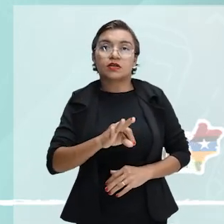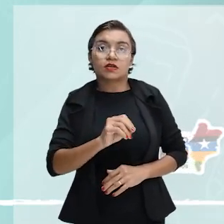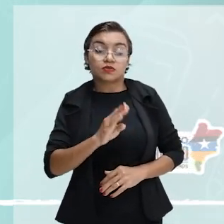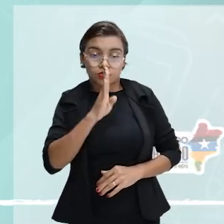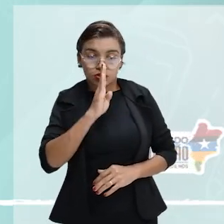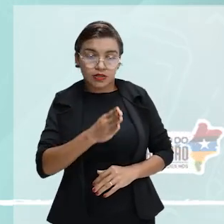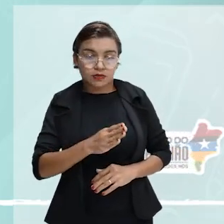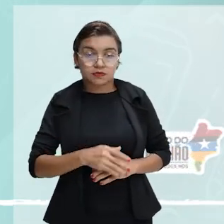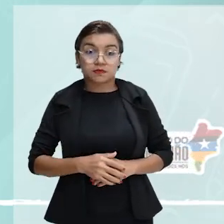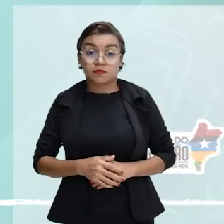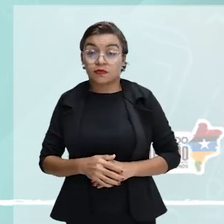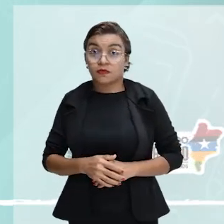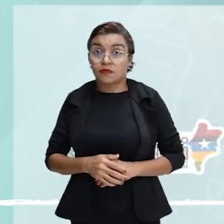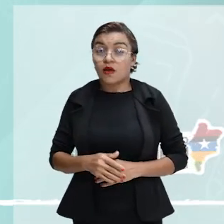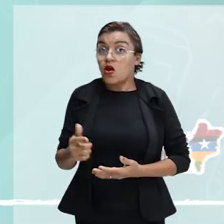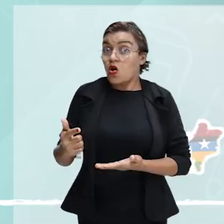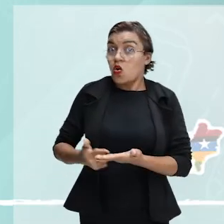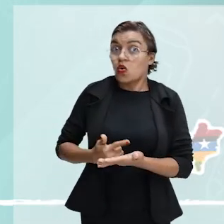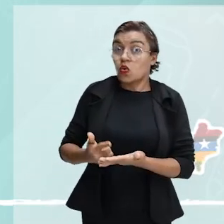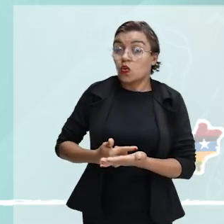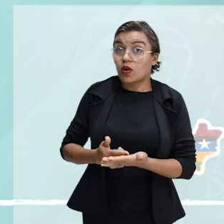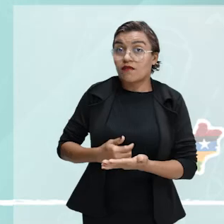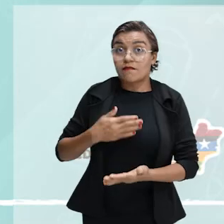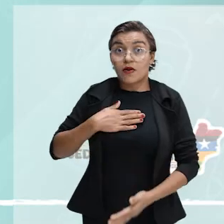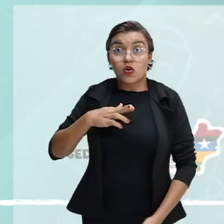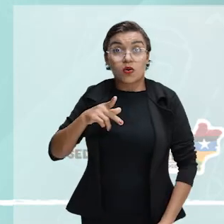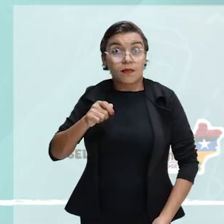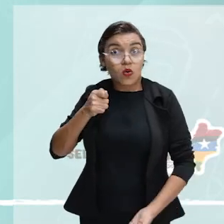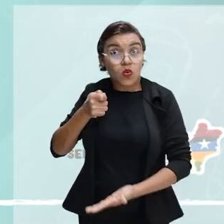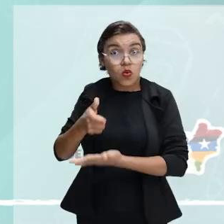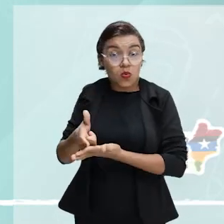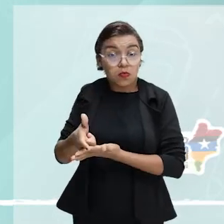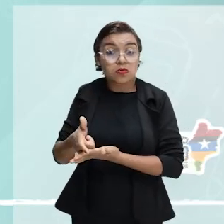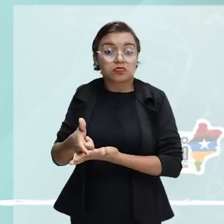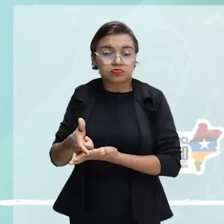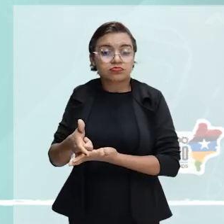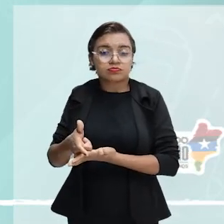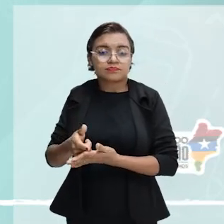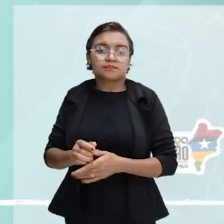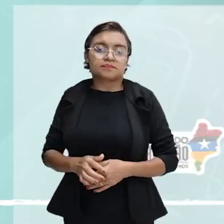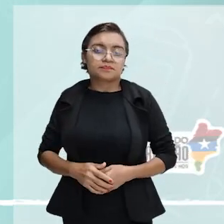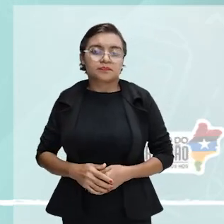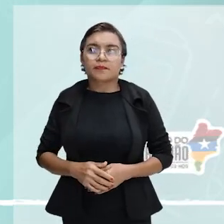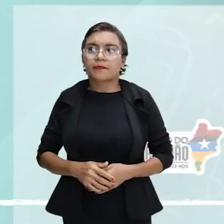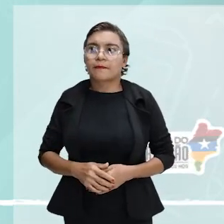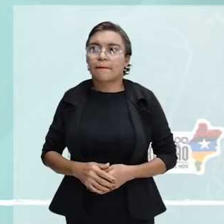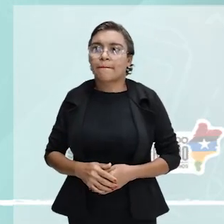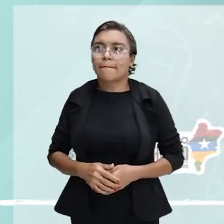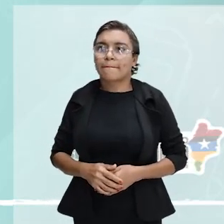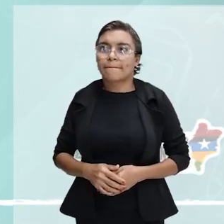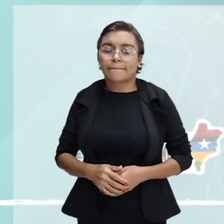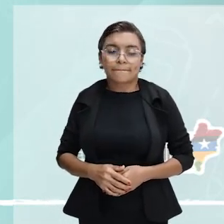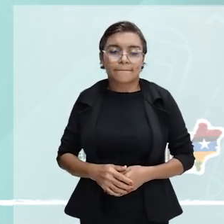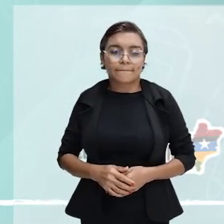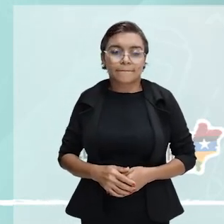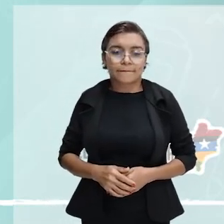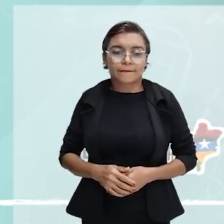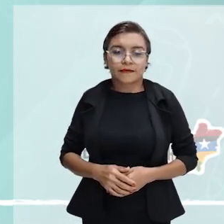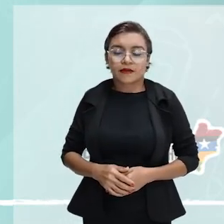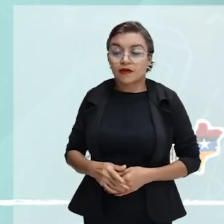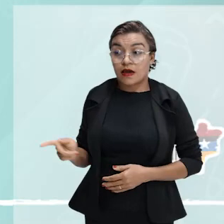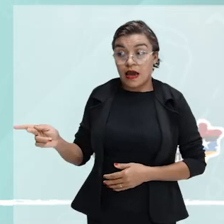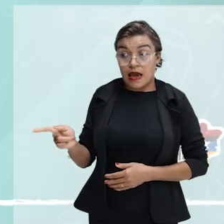que meu irmão comprou. Esse que está se referindo a um objeto agora. Então, ele está em função de objeto. E nesse caso aqui, ó, esses são